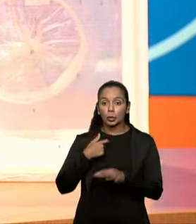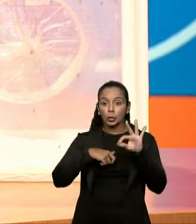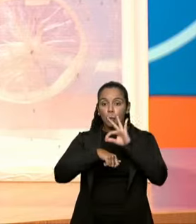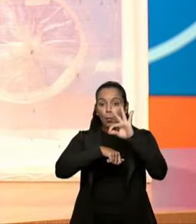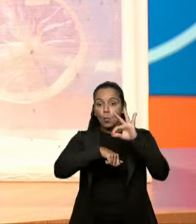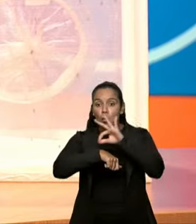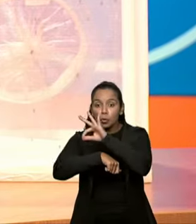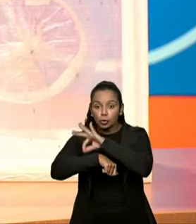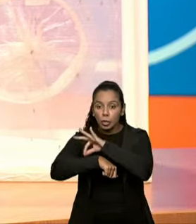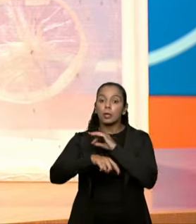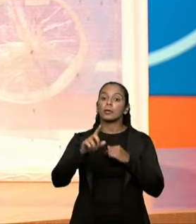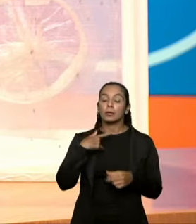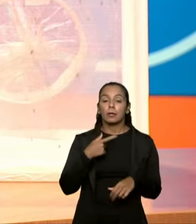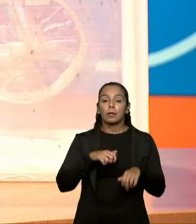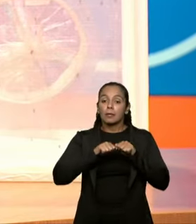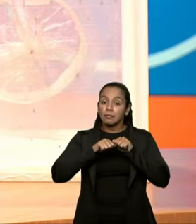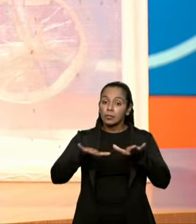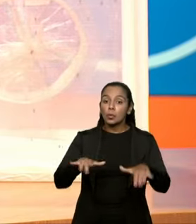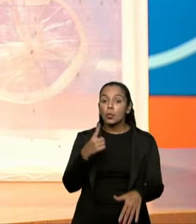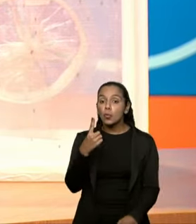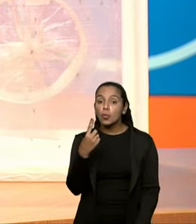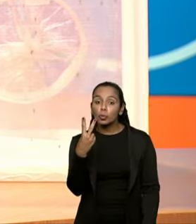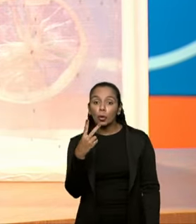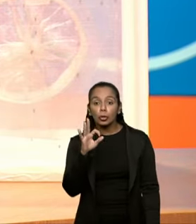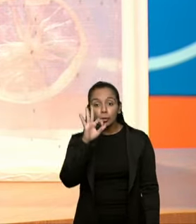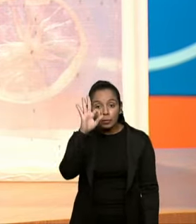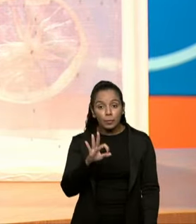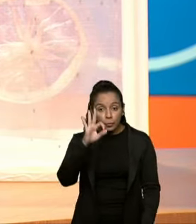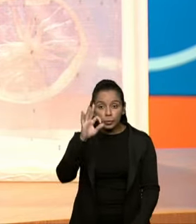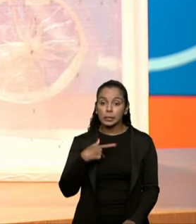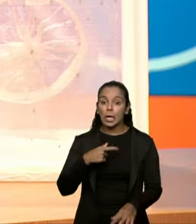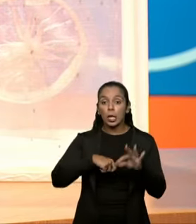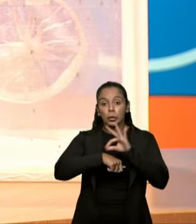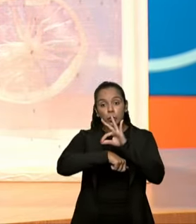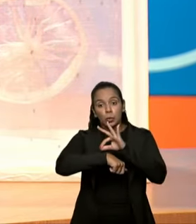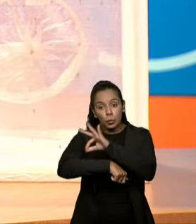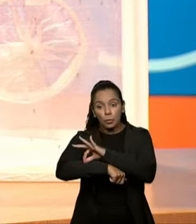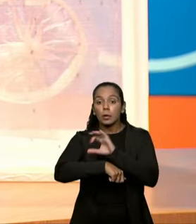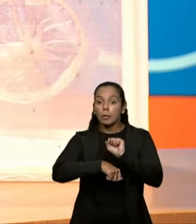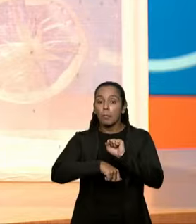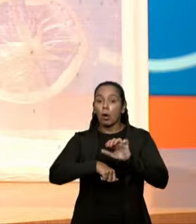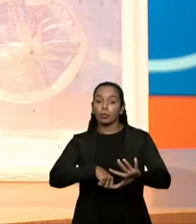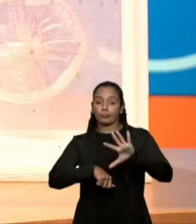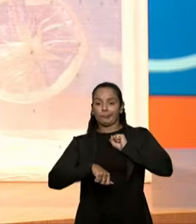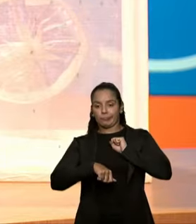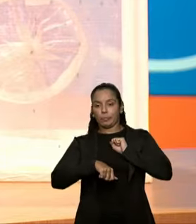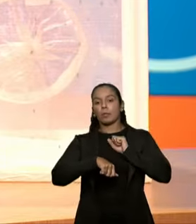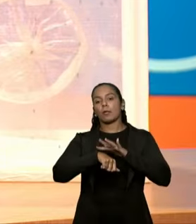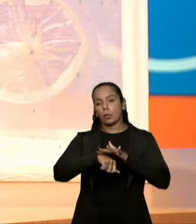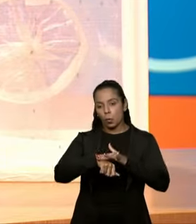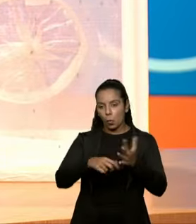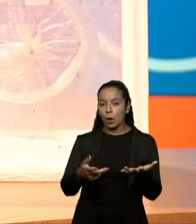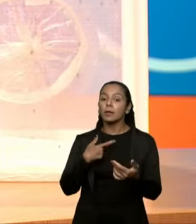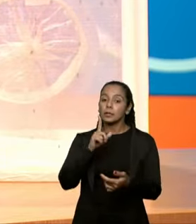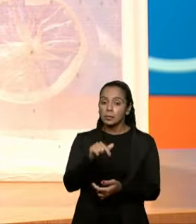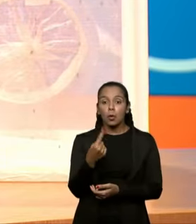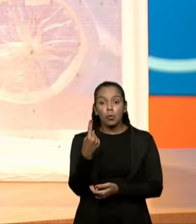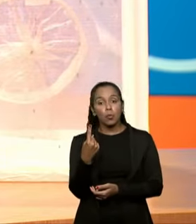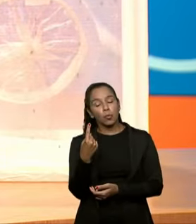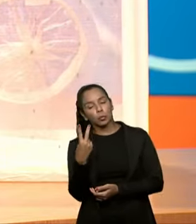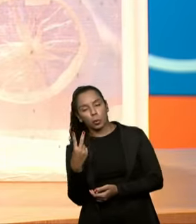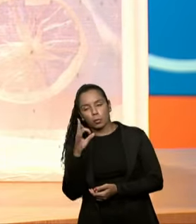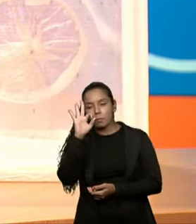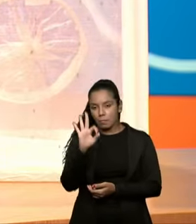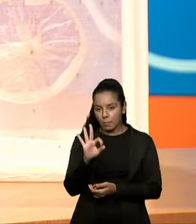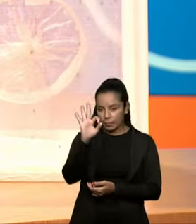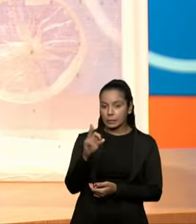de epidemia, só 1 a 2% dos mosquitos é que são capazes de infectar. Então, se a gente está tendo. 1 a 2% só? Só. Então, se